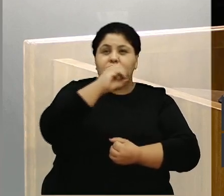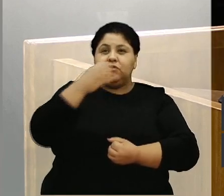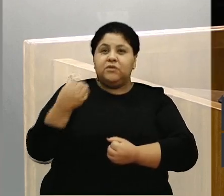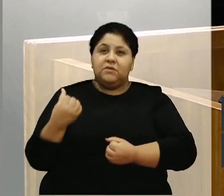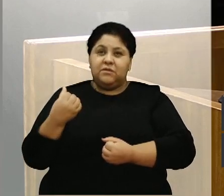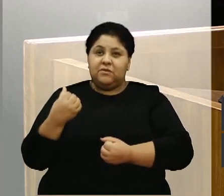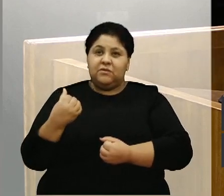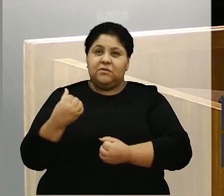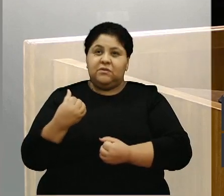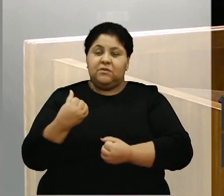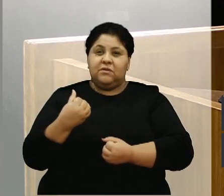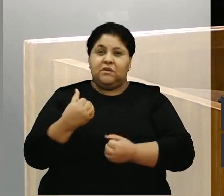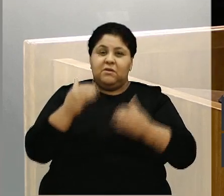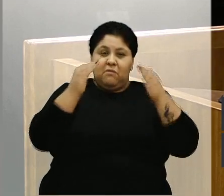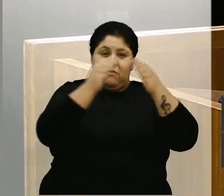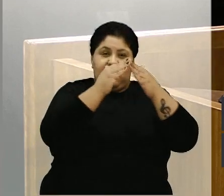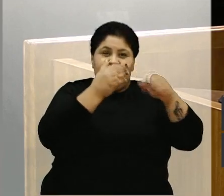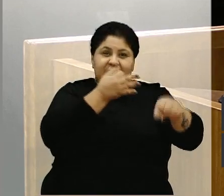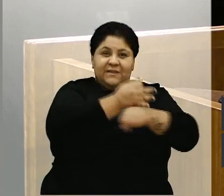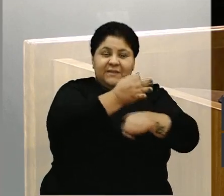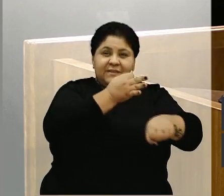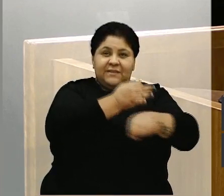em abrigo